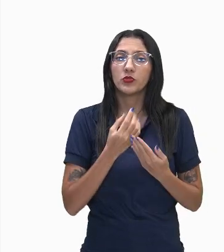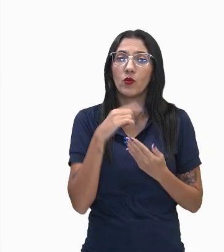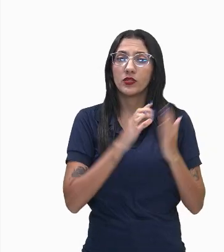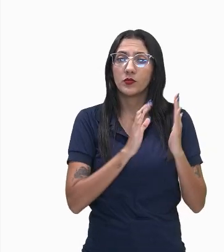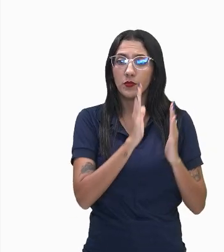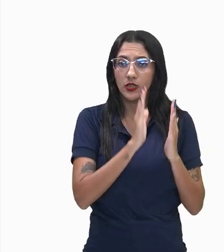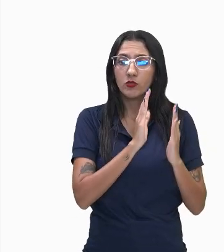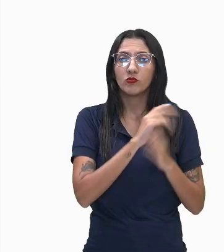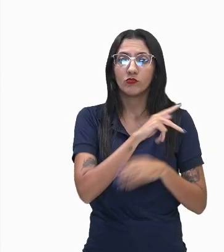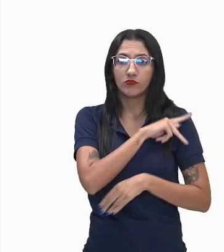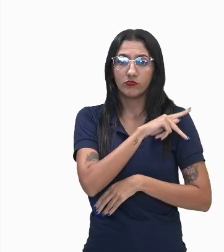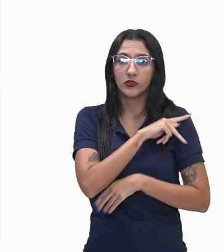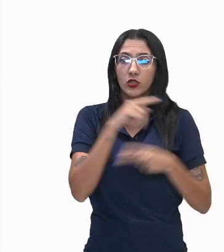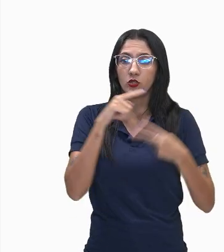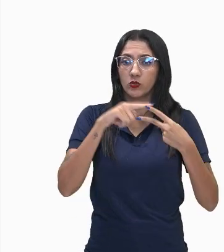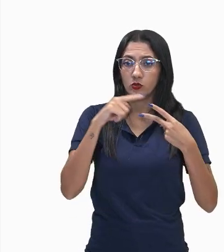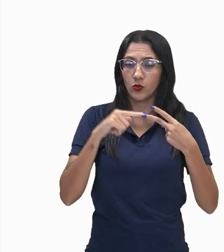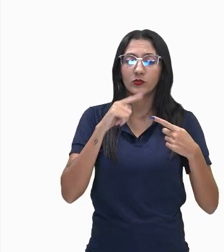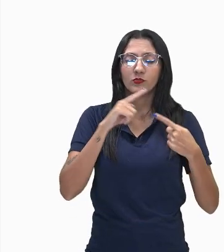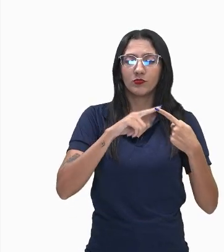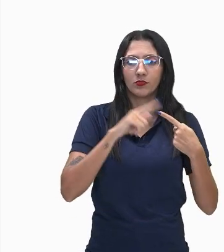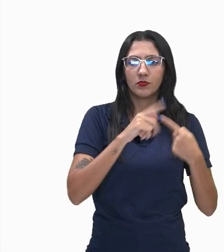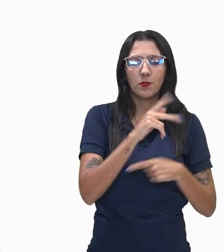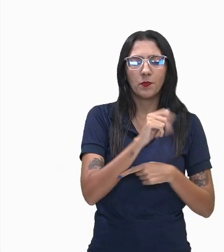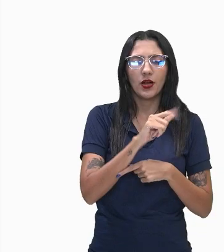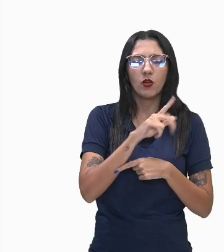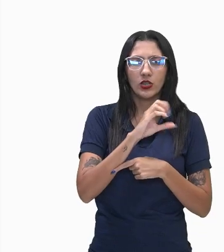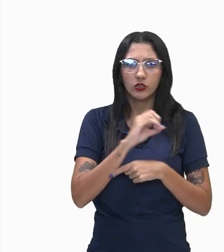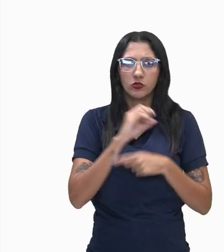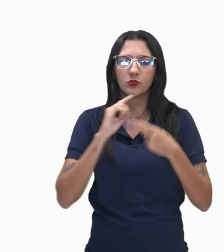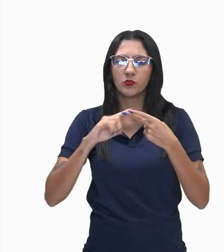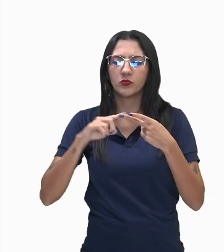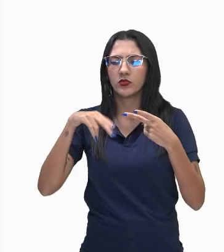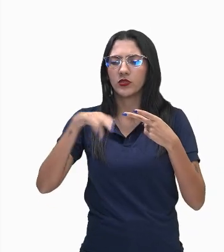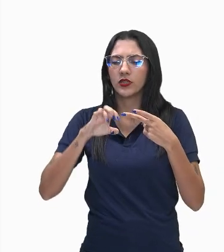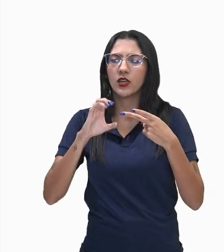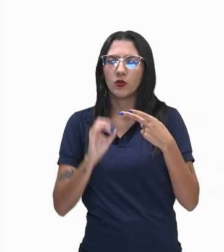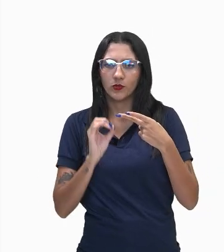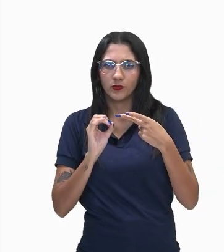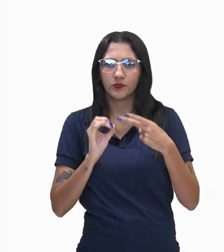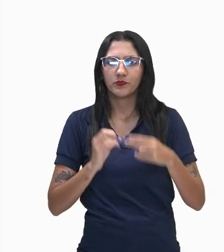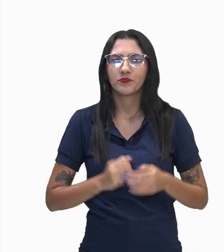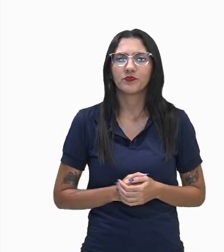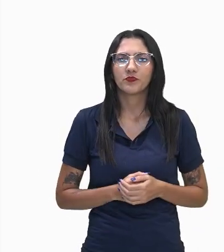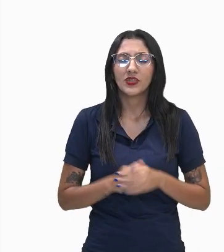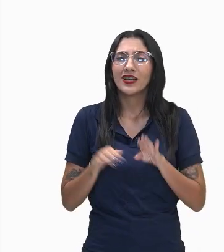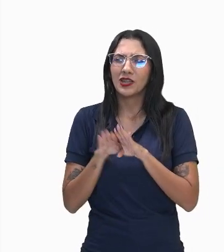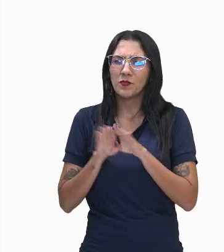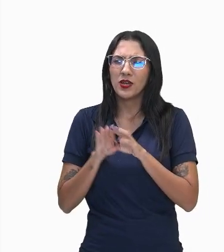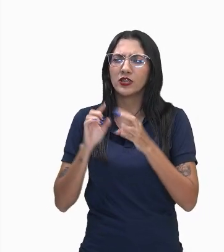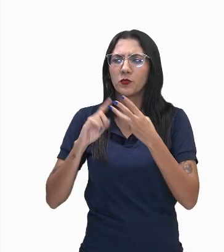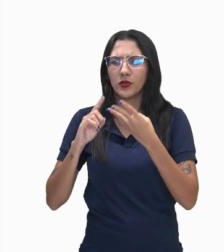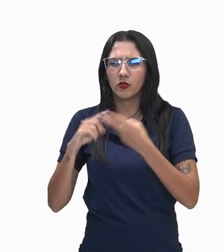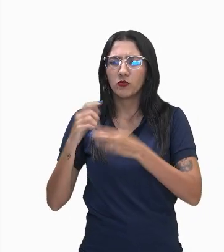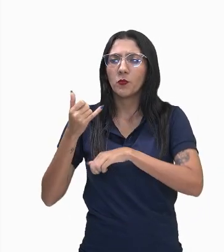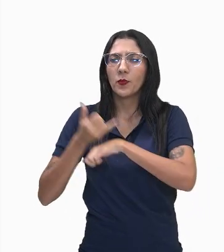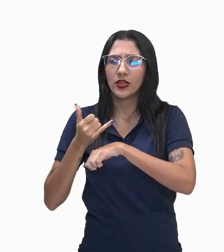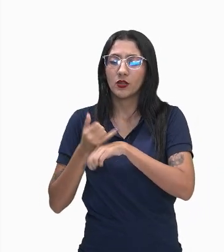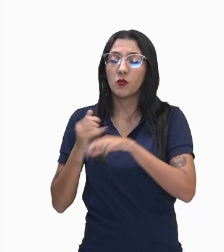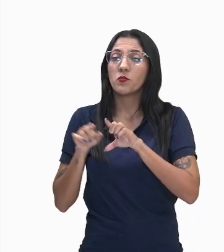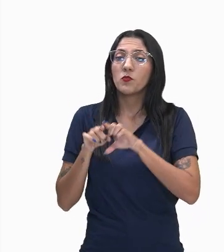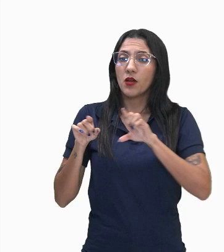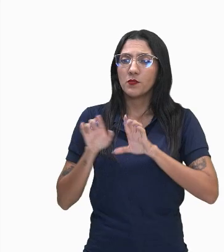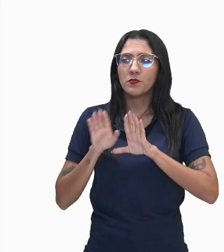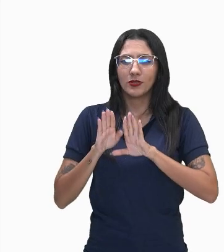dois períodos, que é o paleolítico e o neolítico, mas também temos já a era dos metais. Mas vamos falar